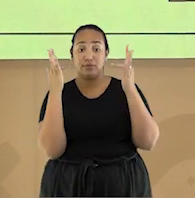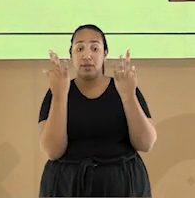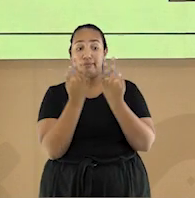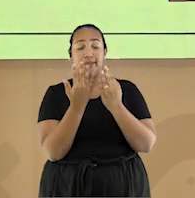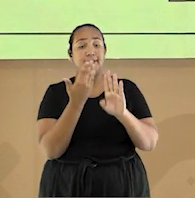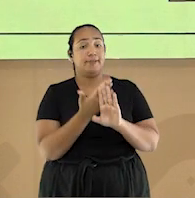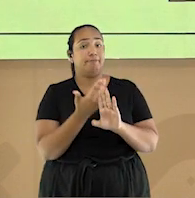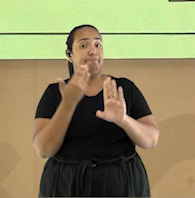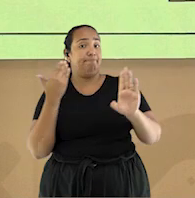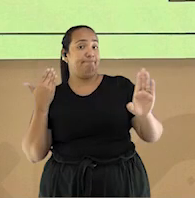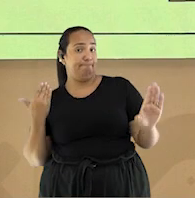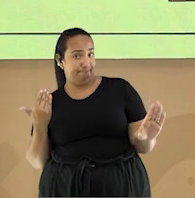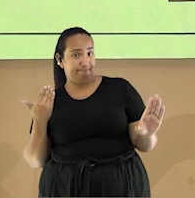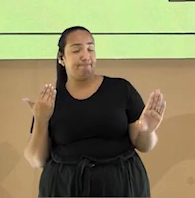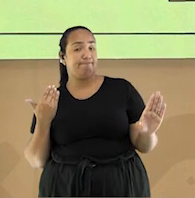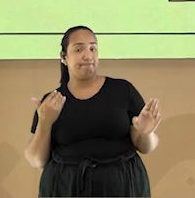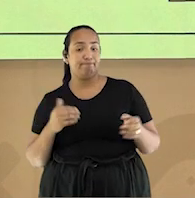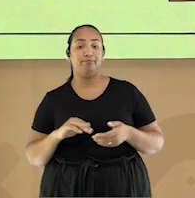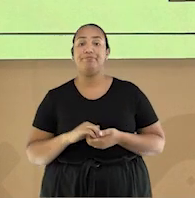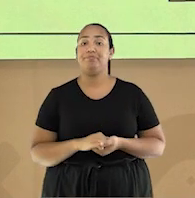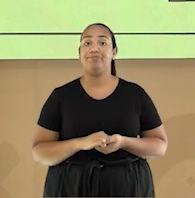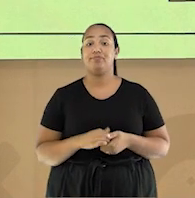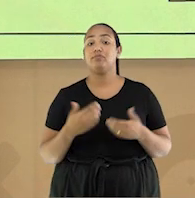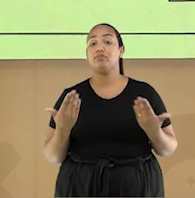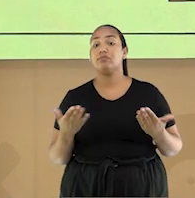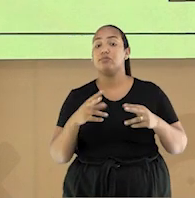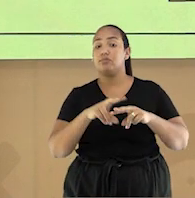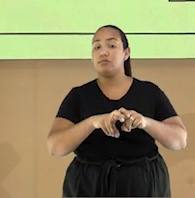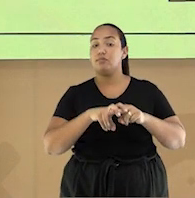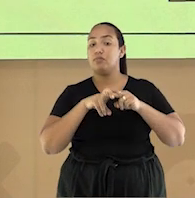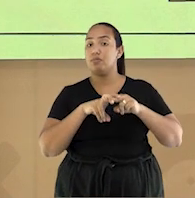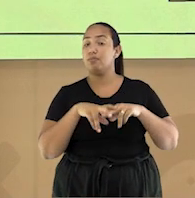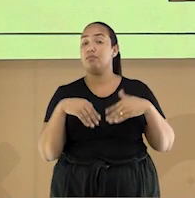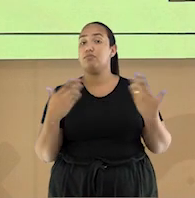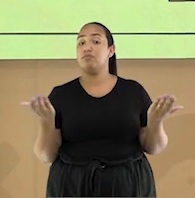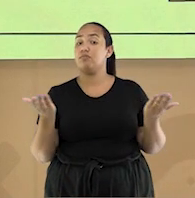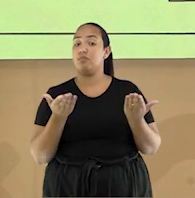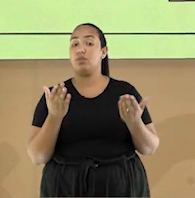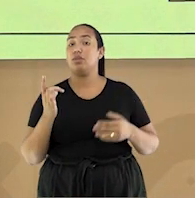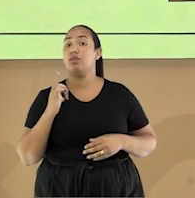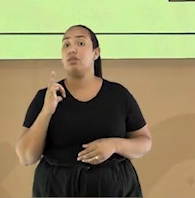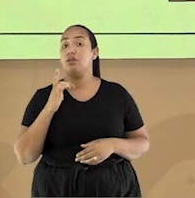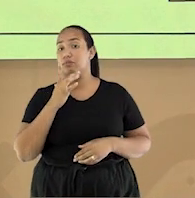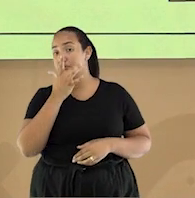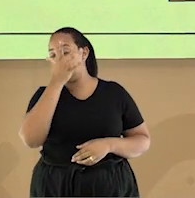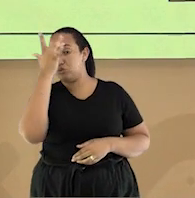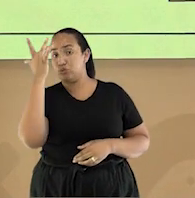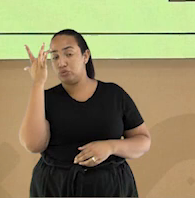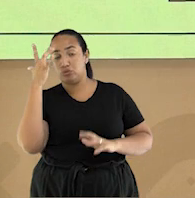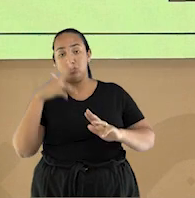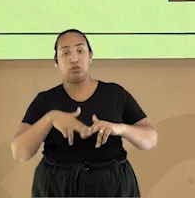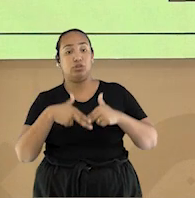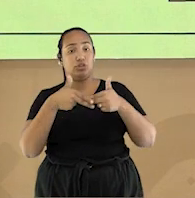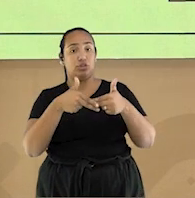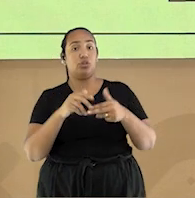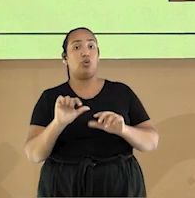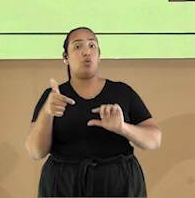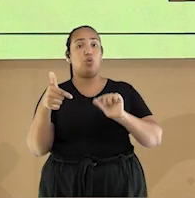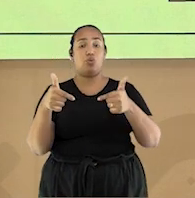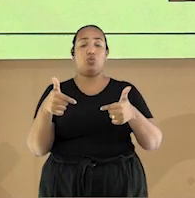pessoas próximas. Por isso, passaram a se reunir como pessoas de outras etnias para realizarem os